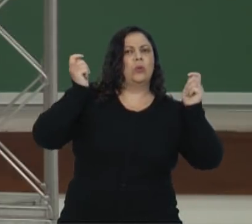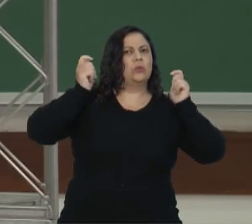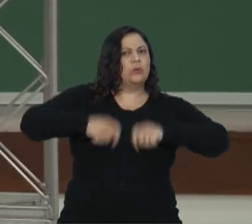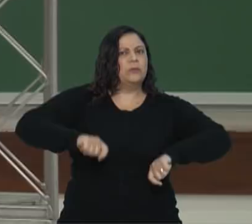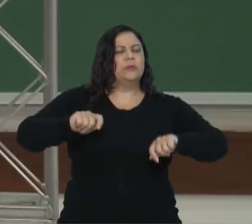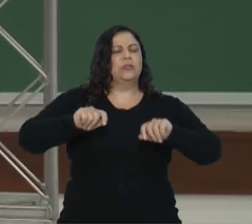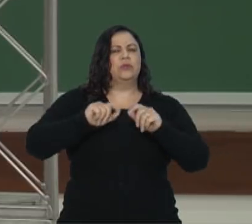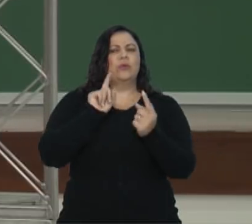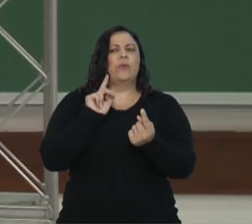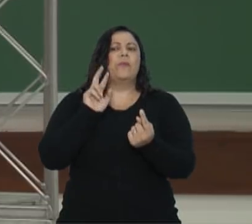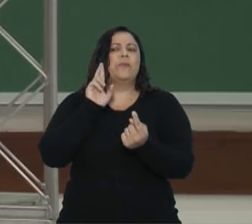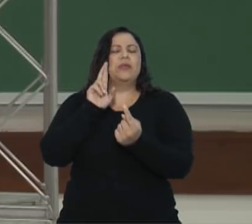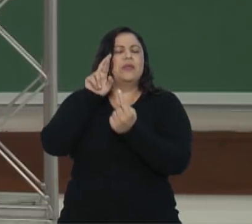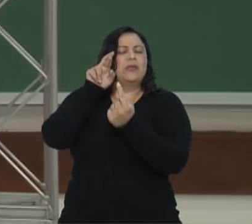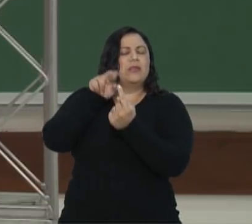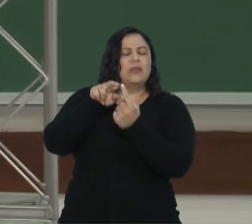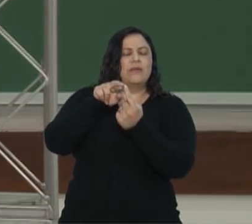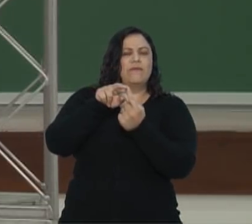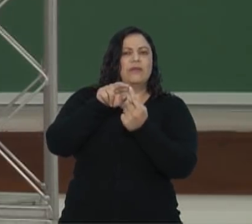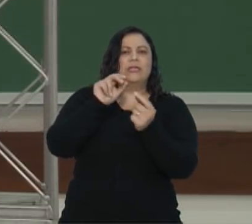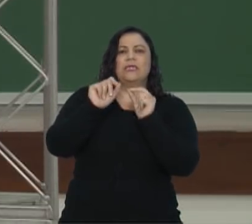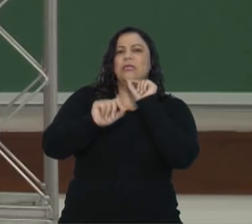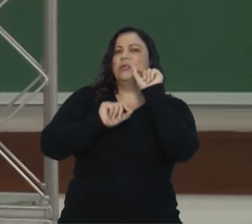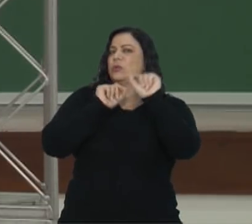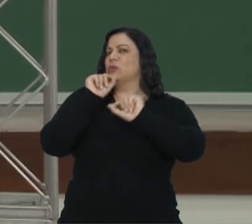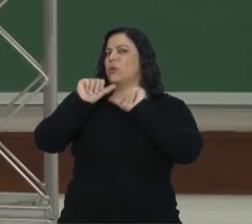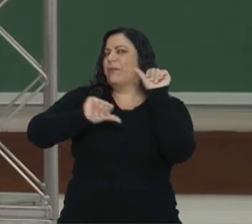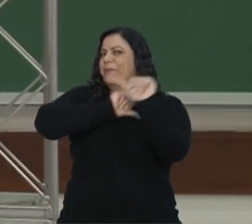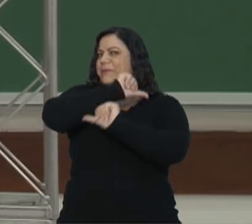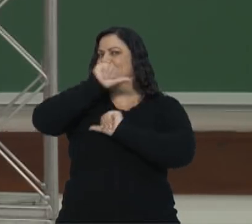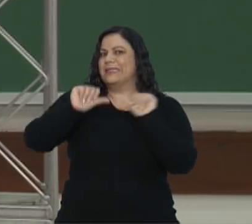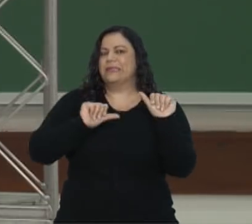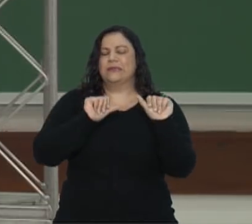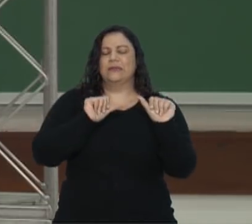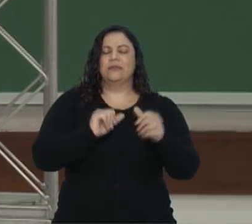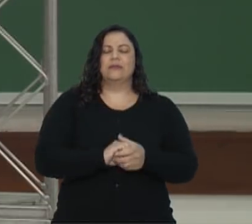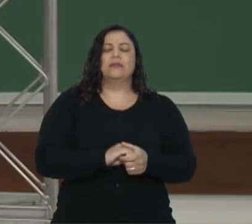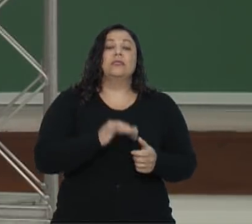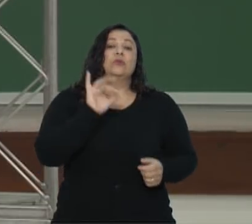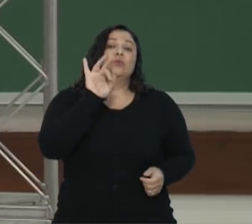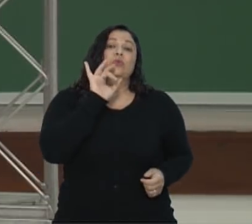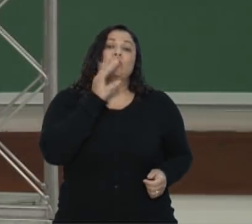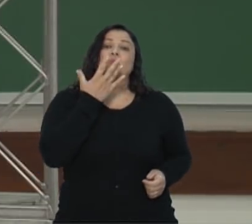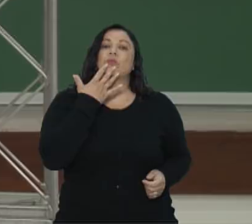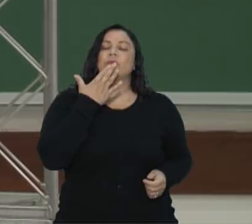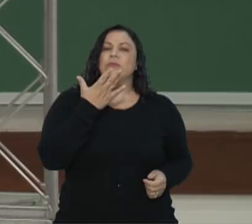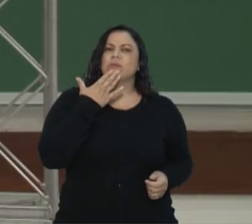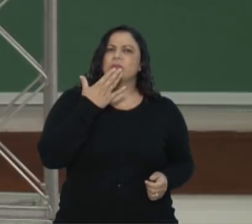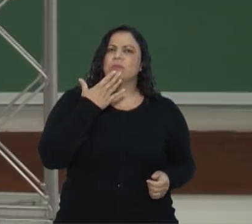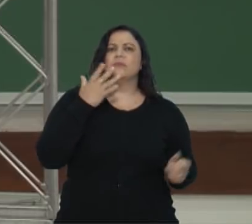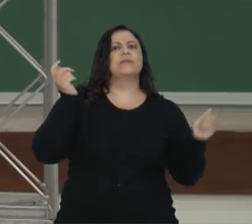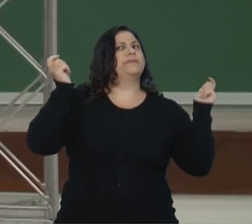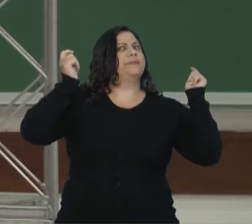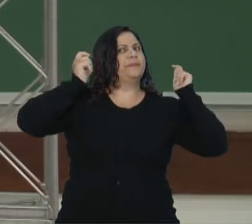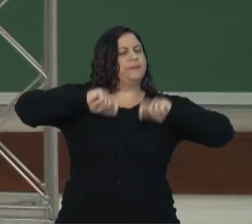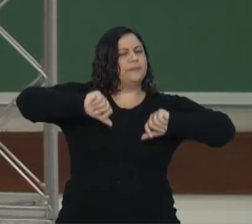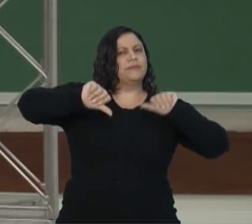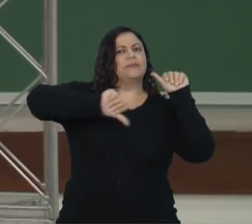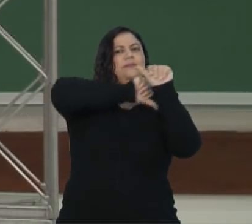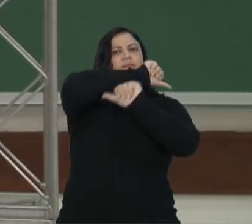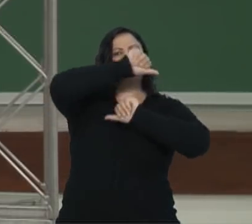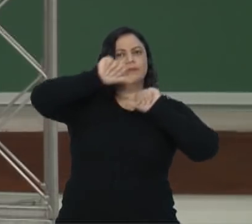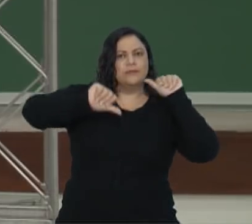uma transformação do tipo física. E quando eu mexo exclusivamente na cor, também é uma